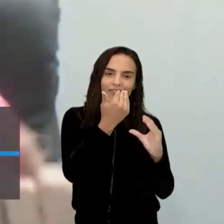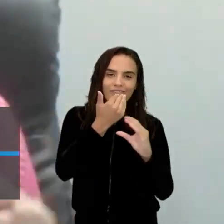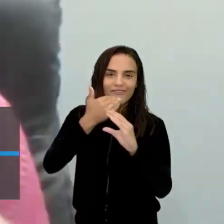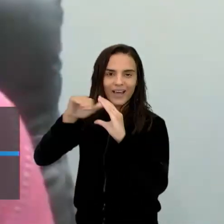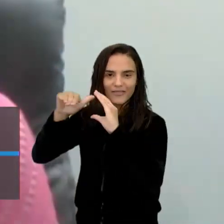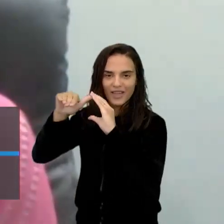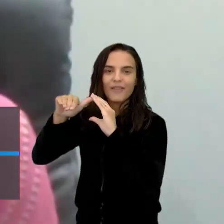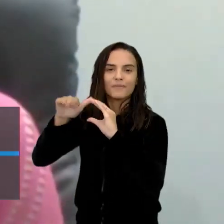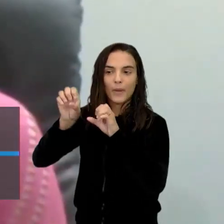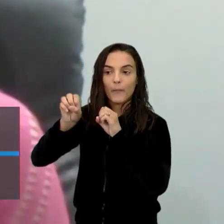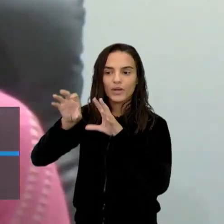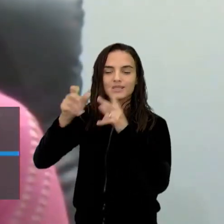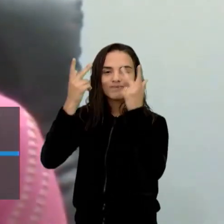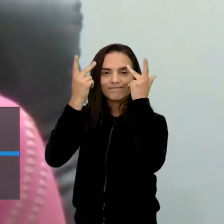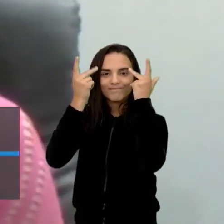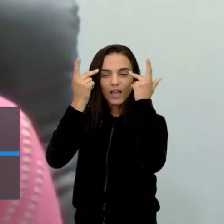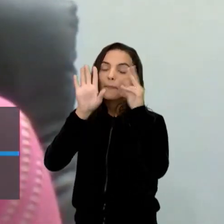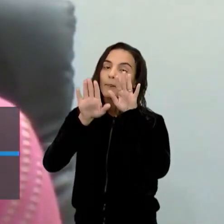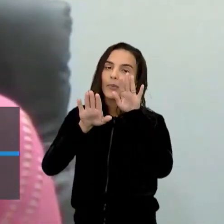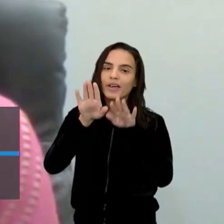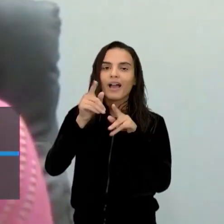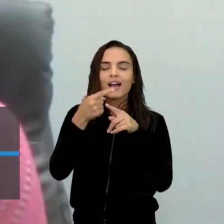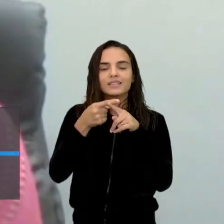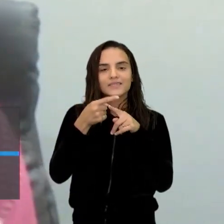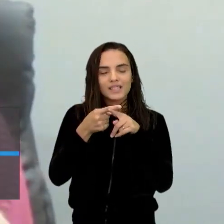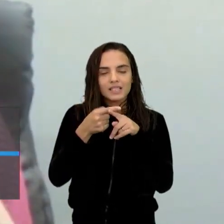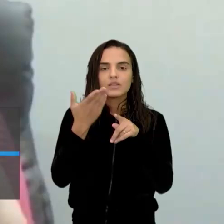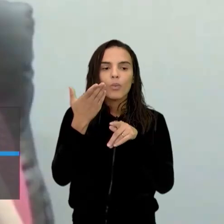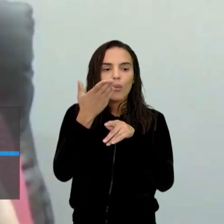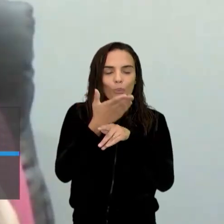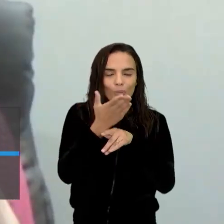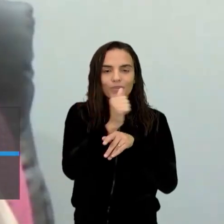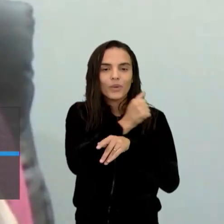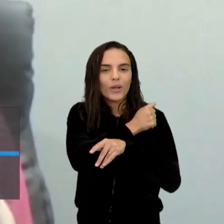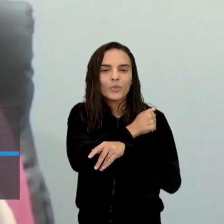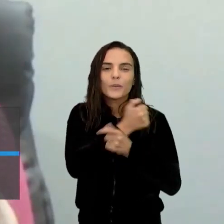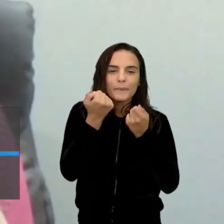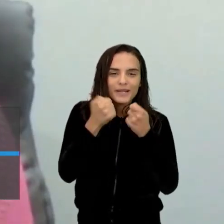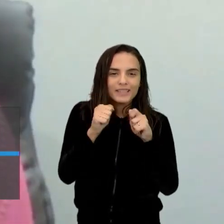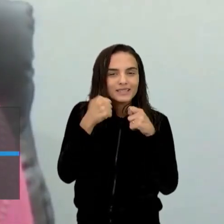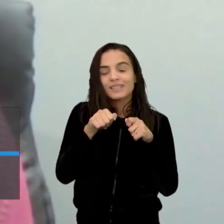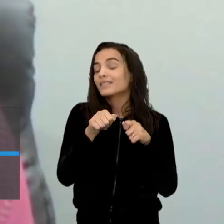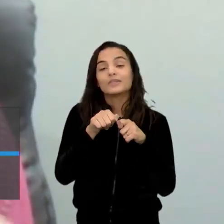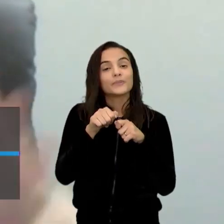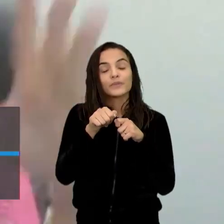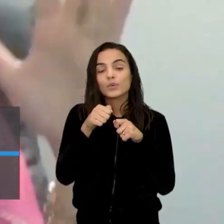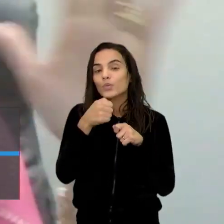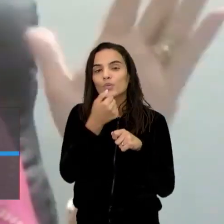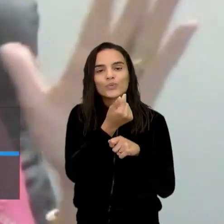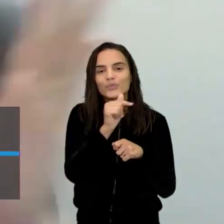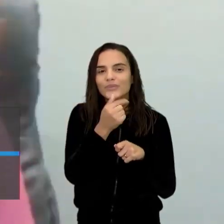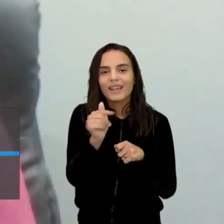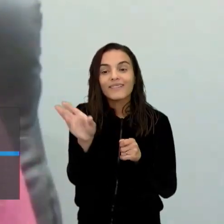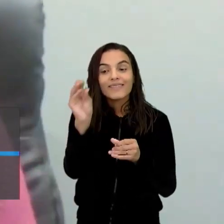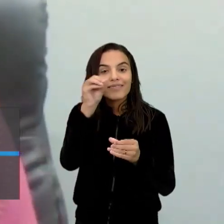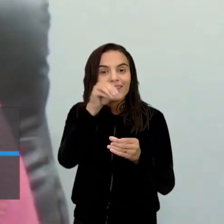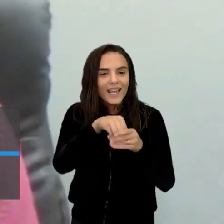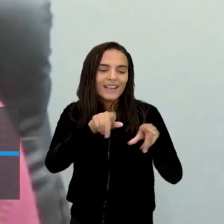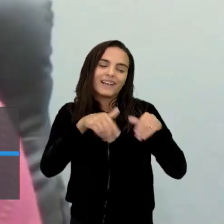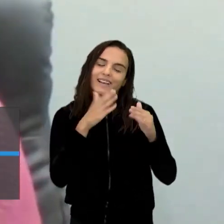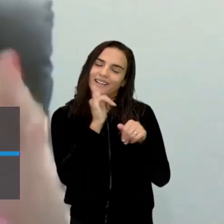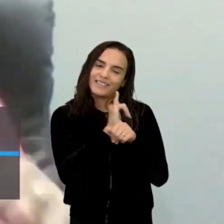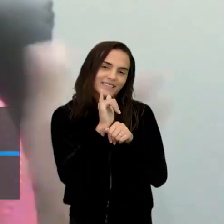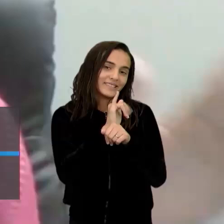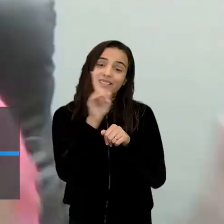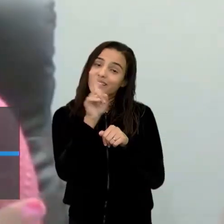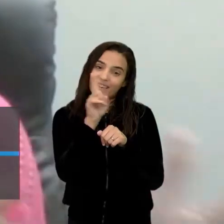para o ensino regular. Porque muitas vezes o acesso que esse aluno necessita não deve ficar na sala de recursos. Na maioria das